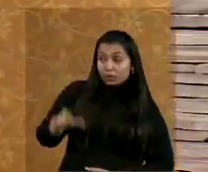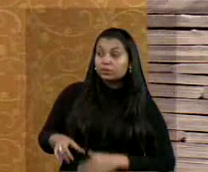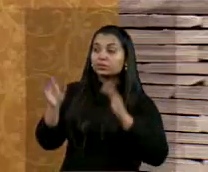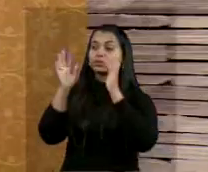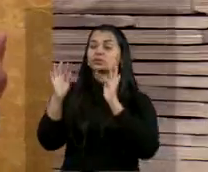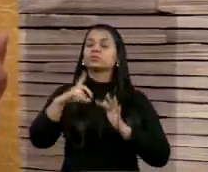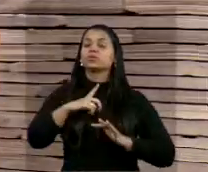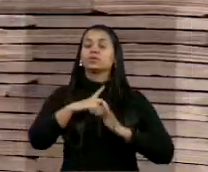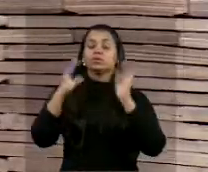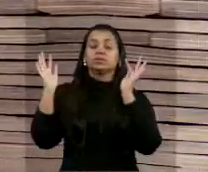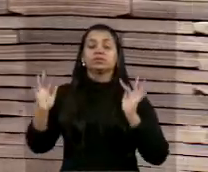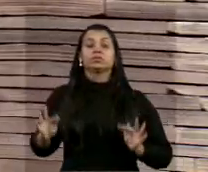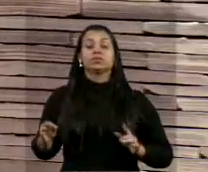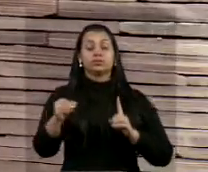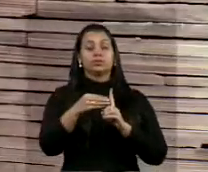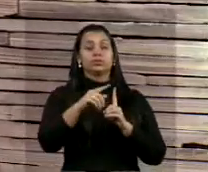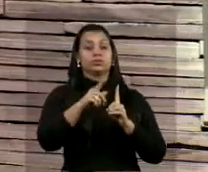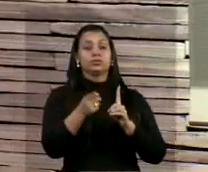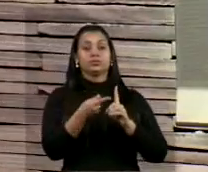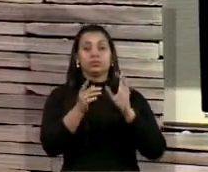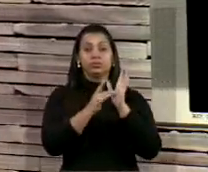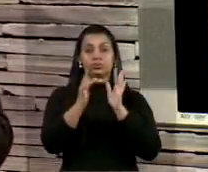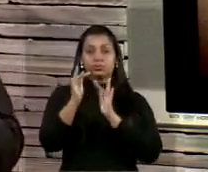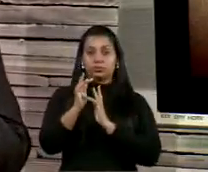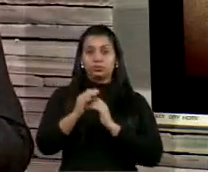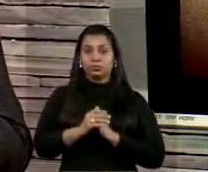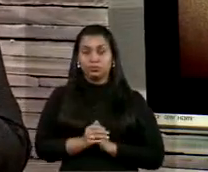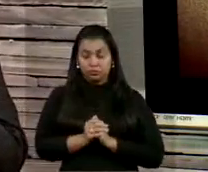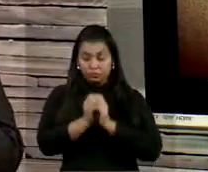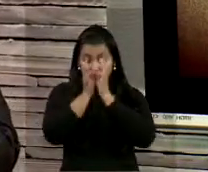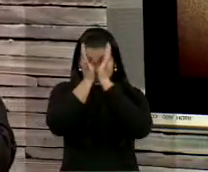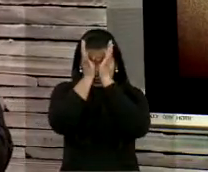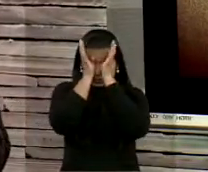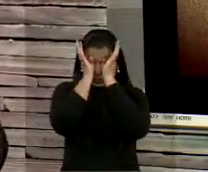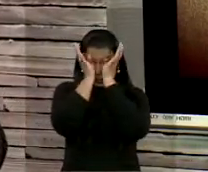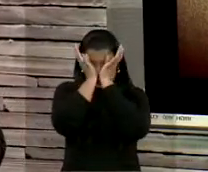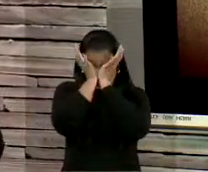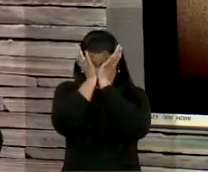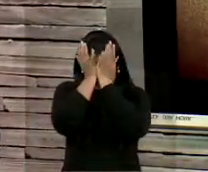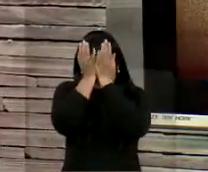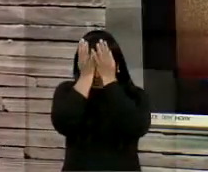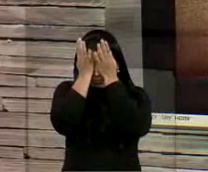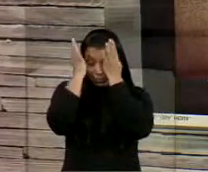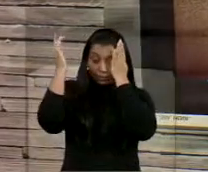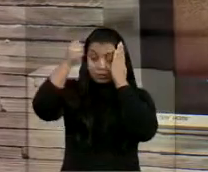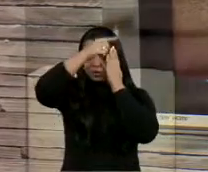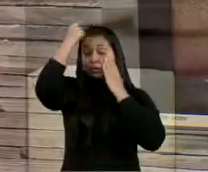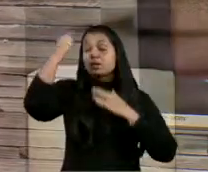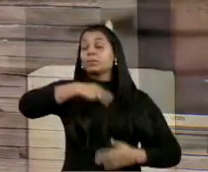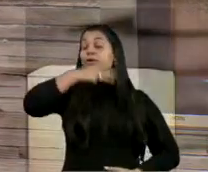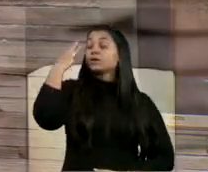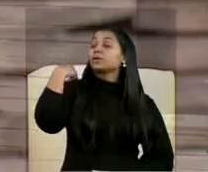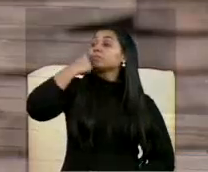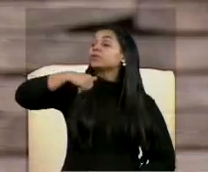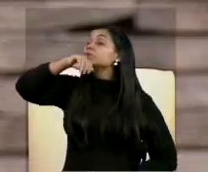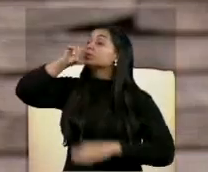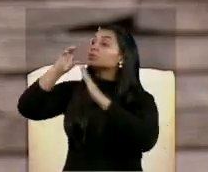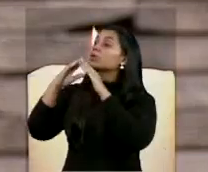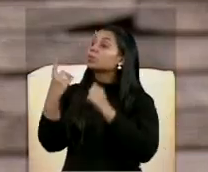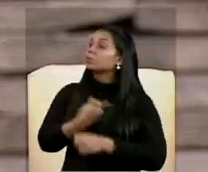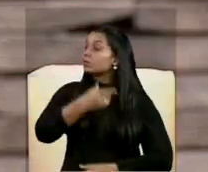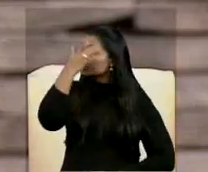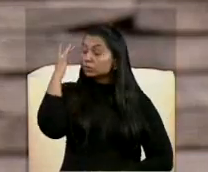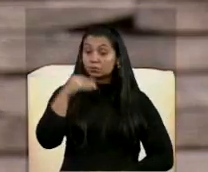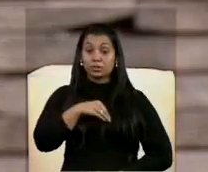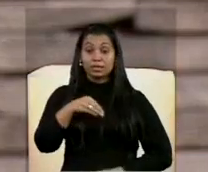convosco. Bendita sois vós entre as mulheres, e bendito é o fruto do vosso ventre, Jesus. Santa Maria, Mãe de Deus, rogai